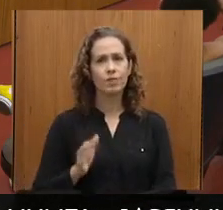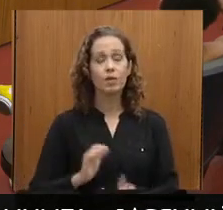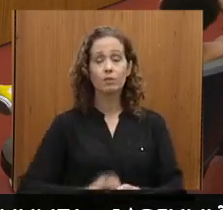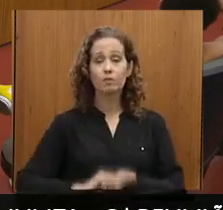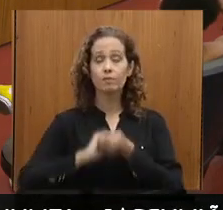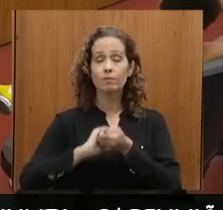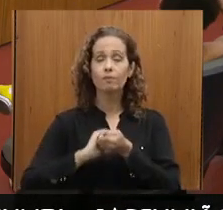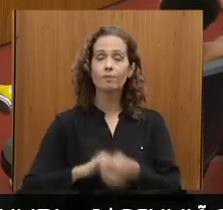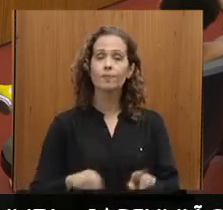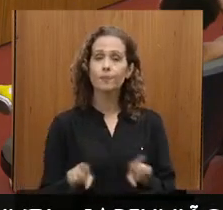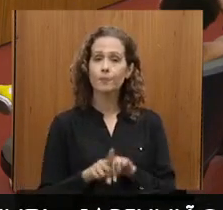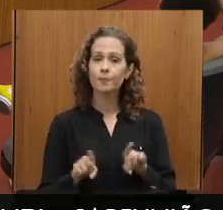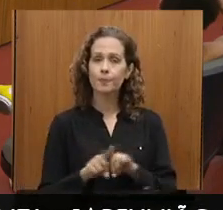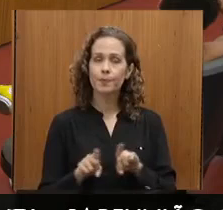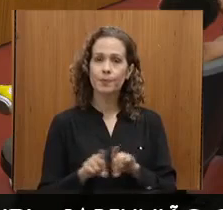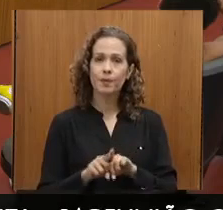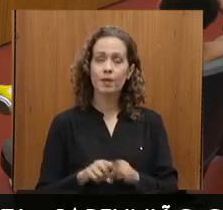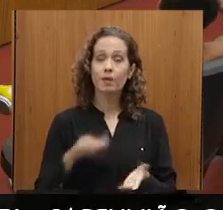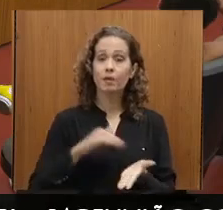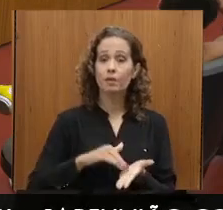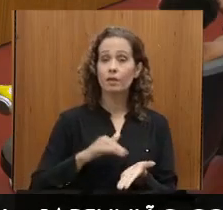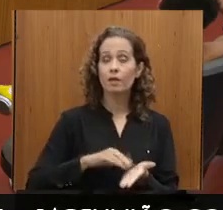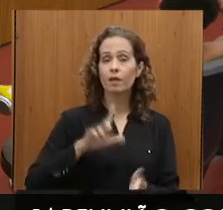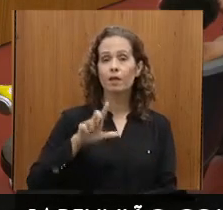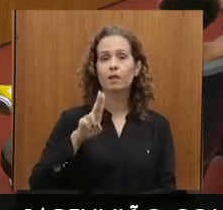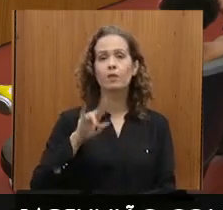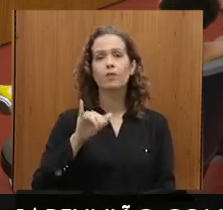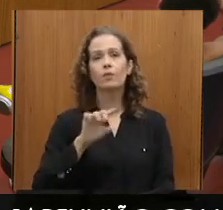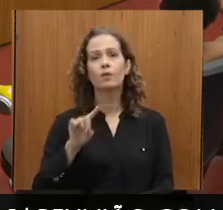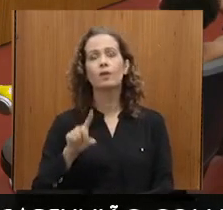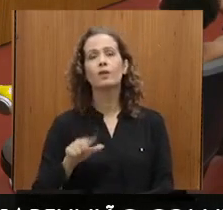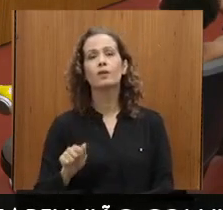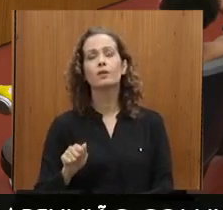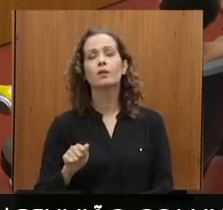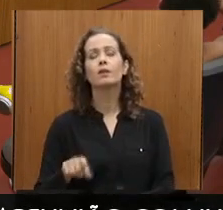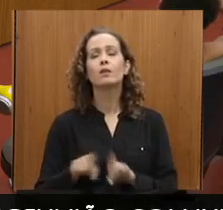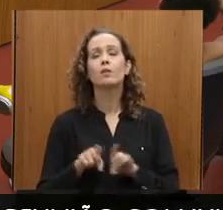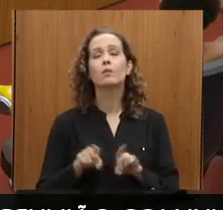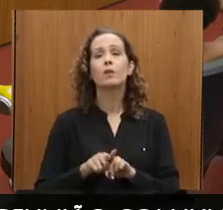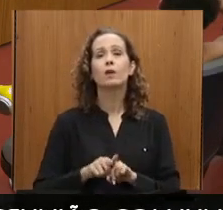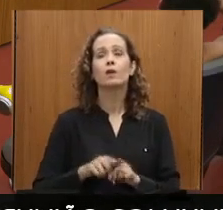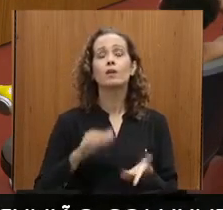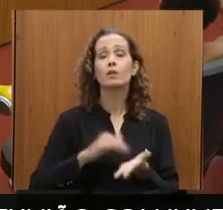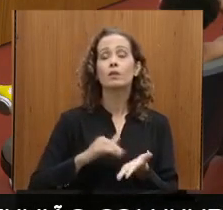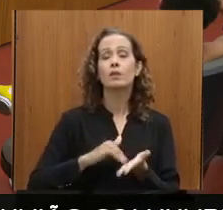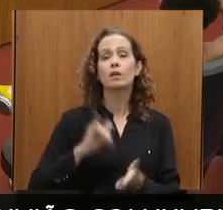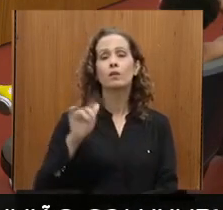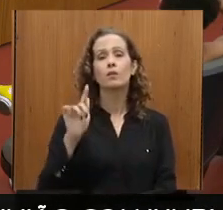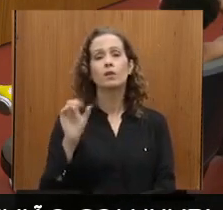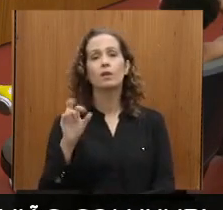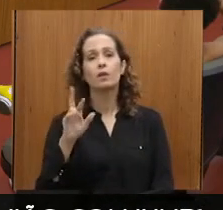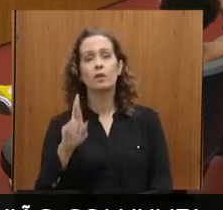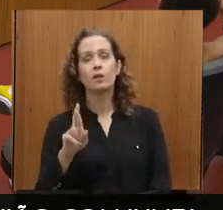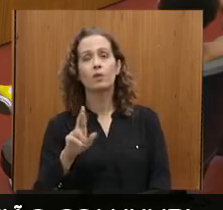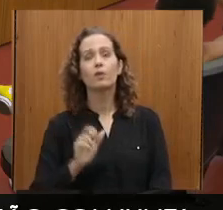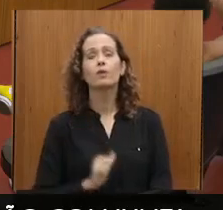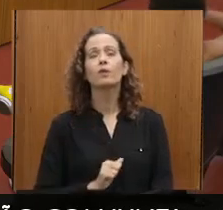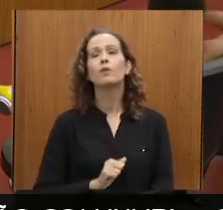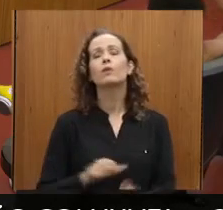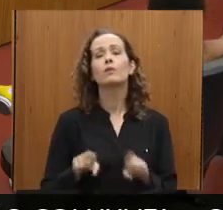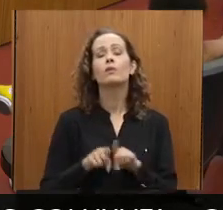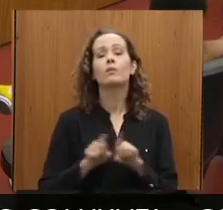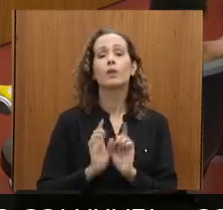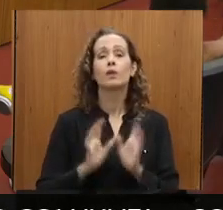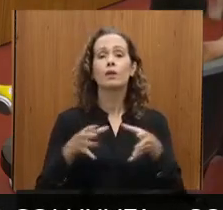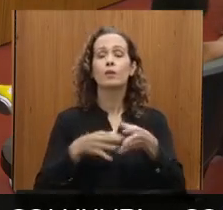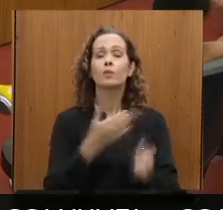cumprimentar a secretária Luísa Barreto, secretário Igor Eto, e também toda a equipe